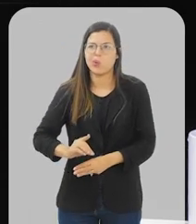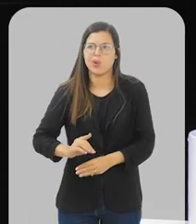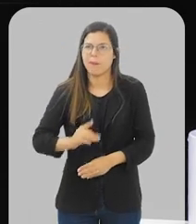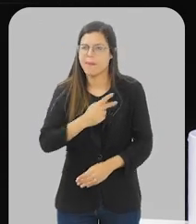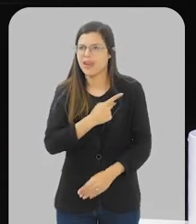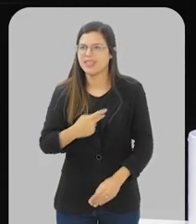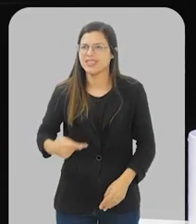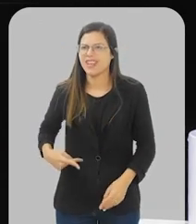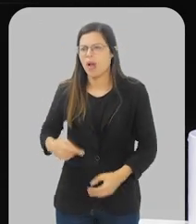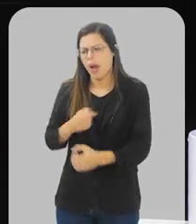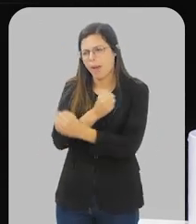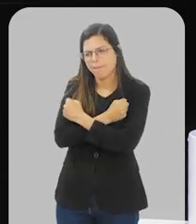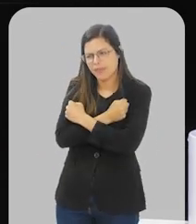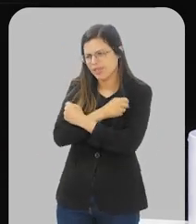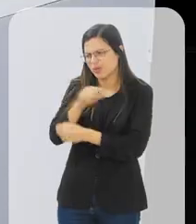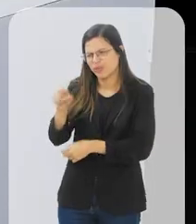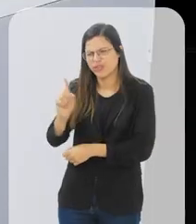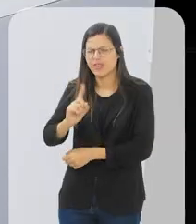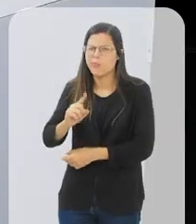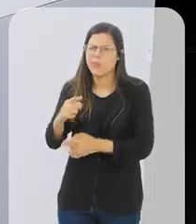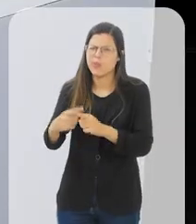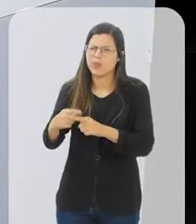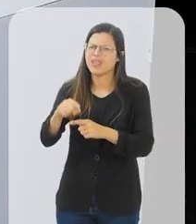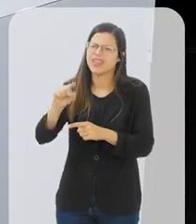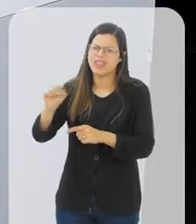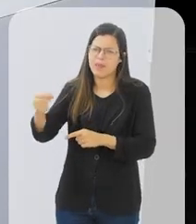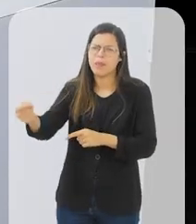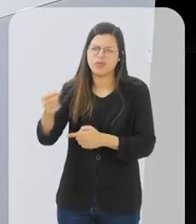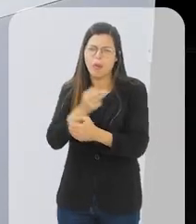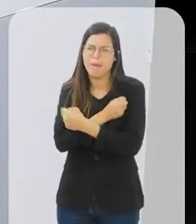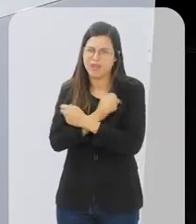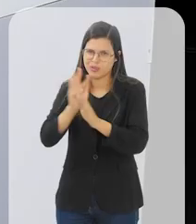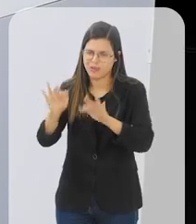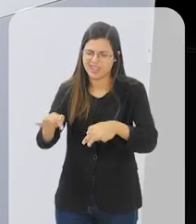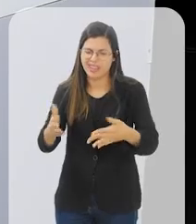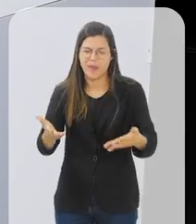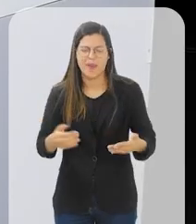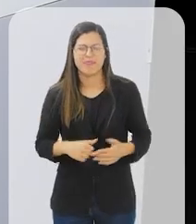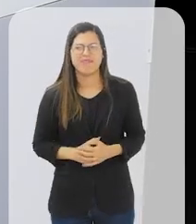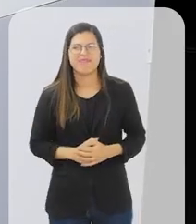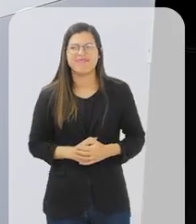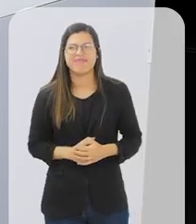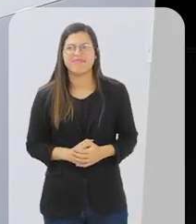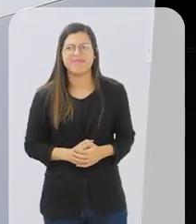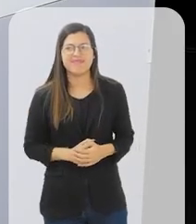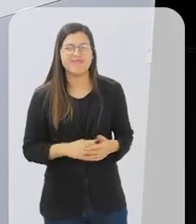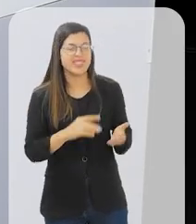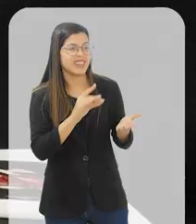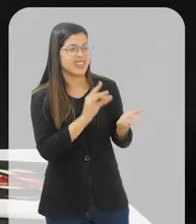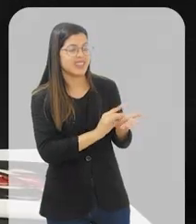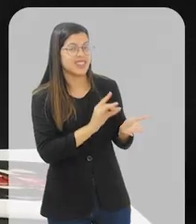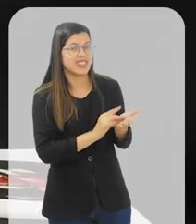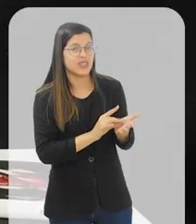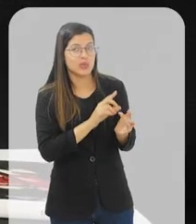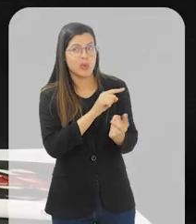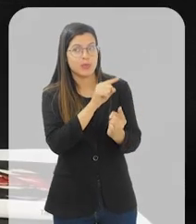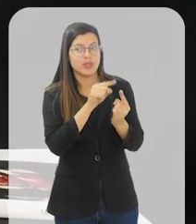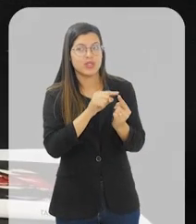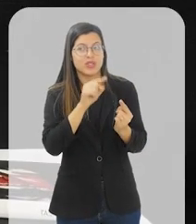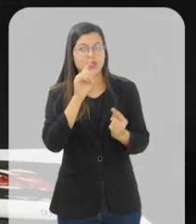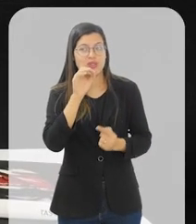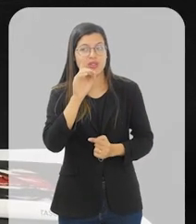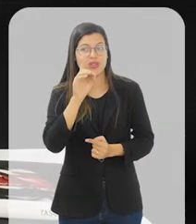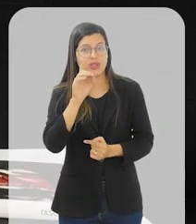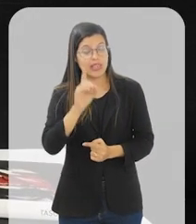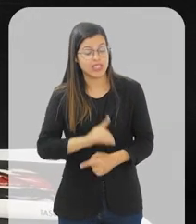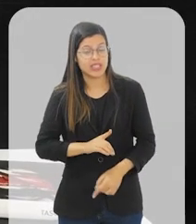da escola. Um abraço para você, Romandão, que você está aqui para mim. Você eu dou um abraço daqui a pouco. Na verdade, a intenção da direção da